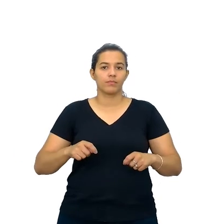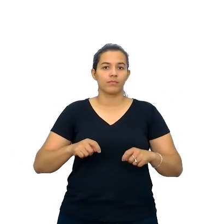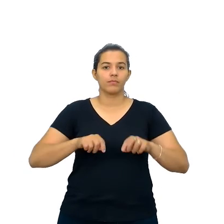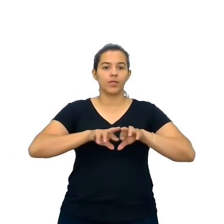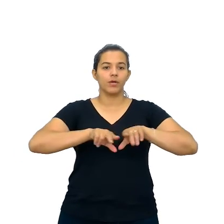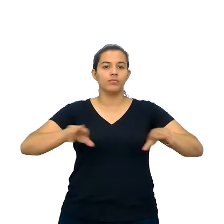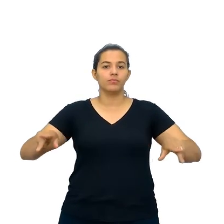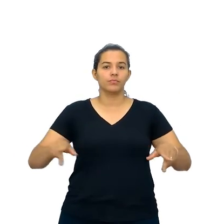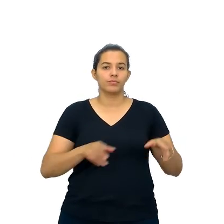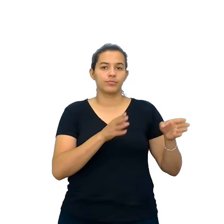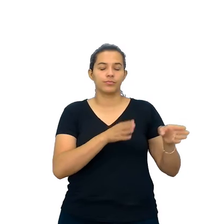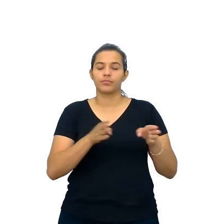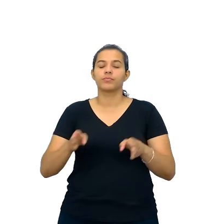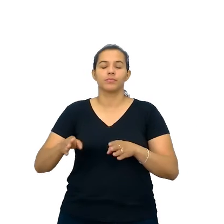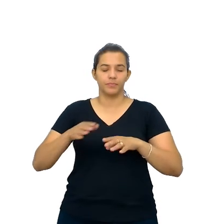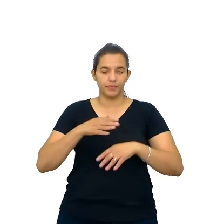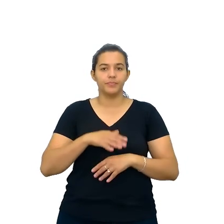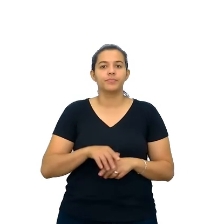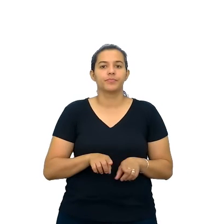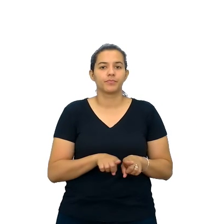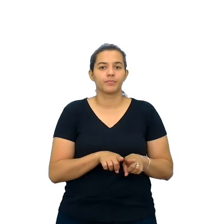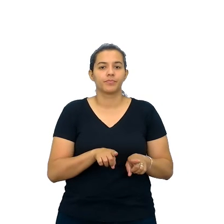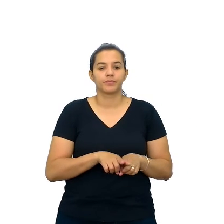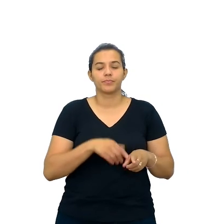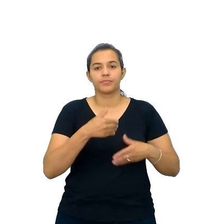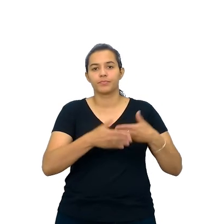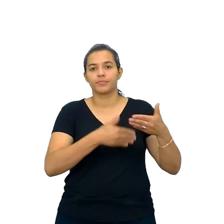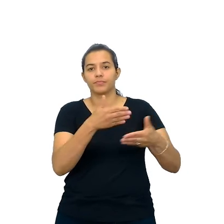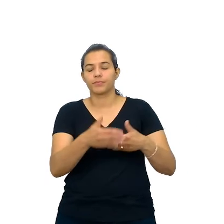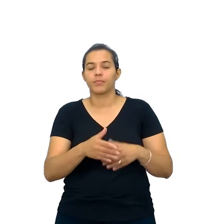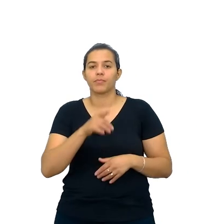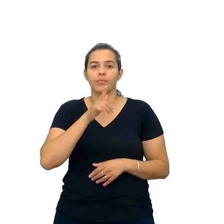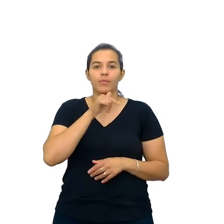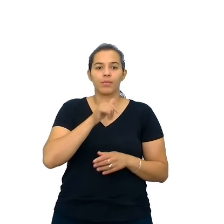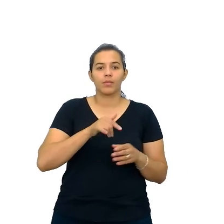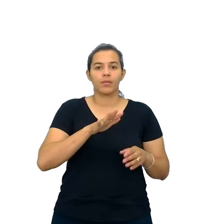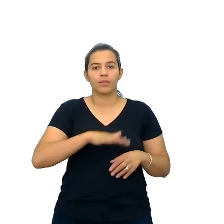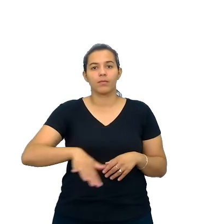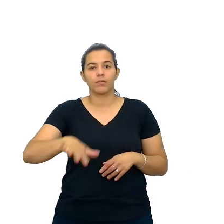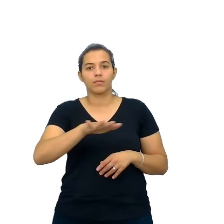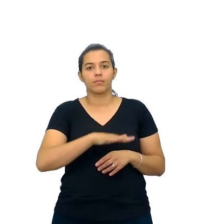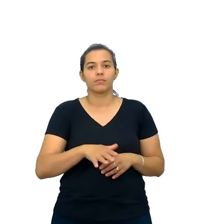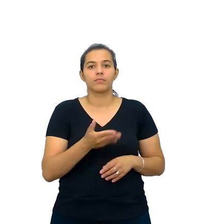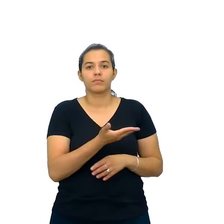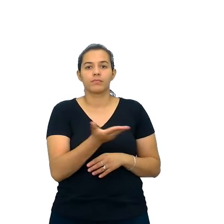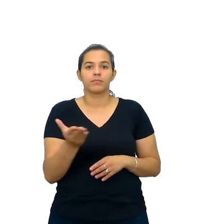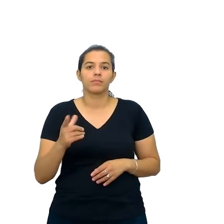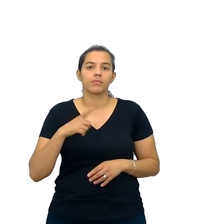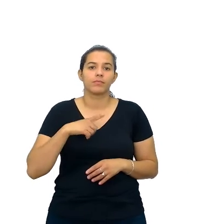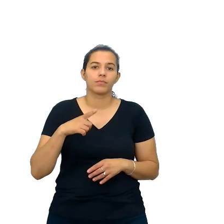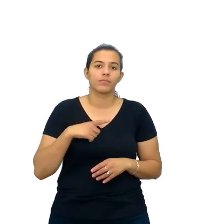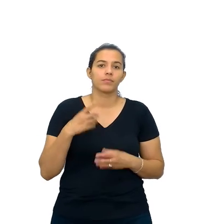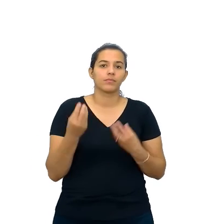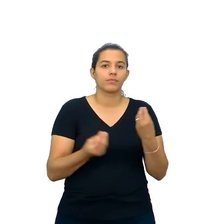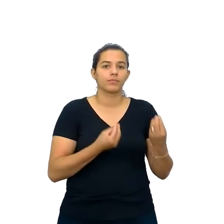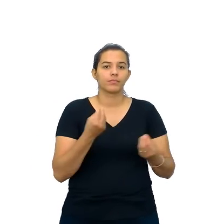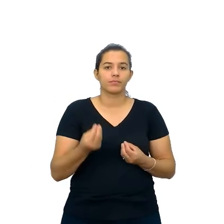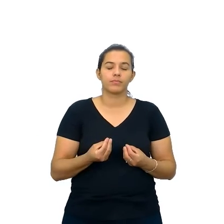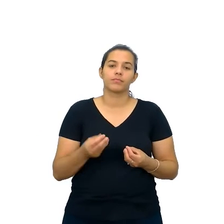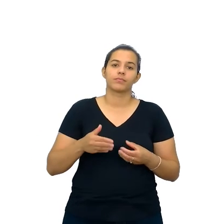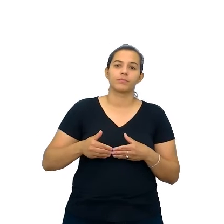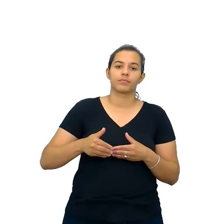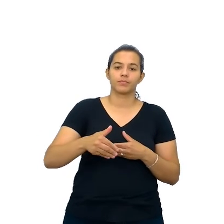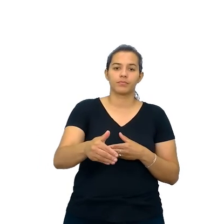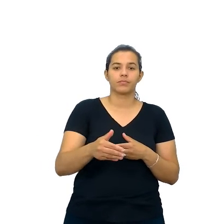todo que está sendo utilizado aqui pelo aluno, enquanto ele faz